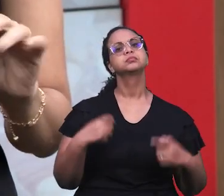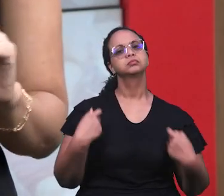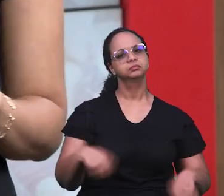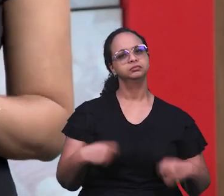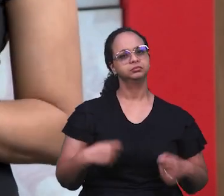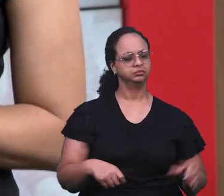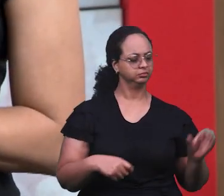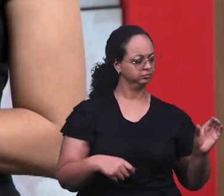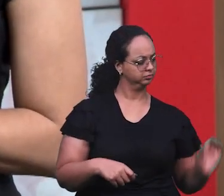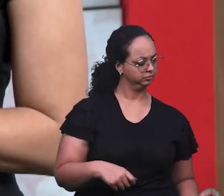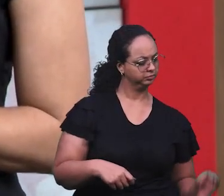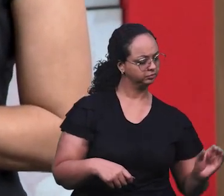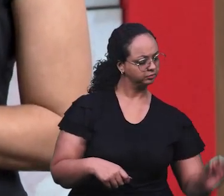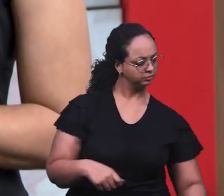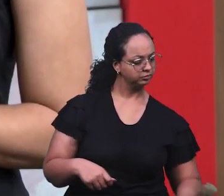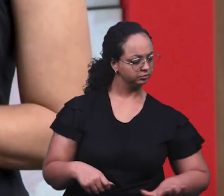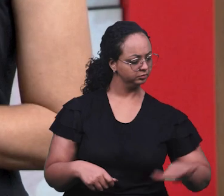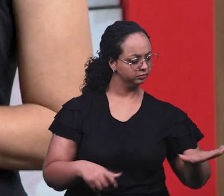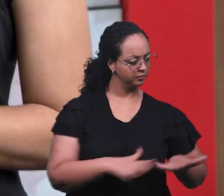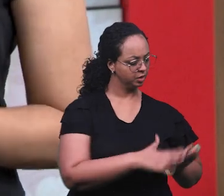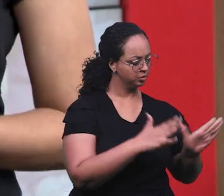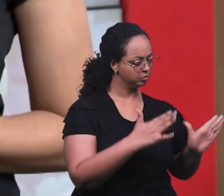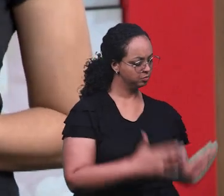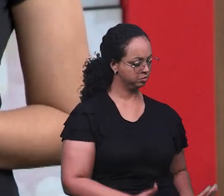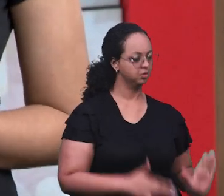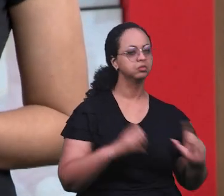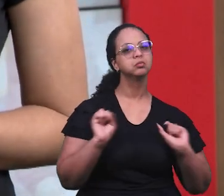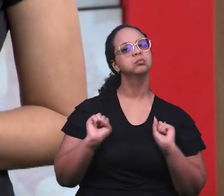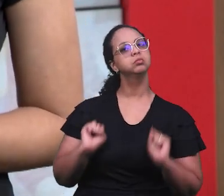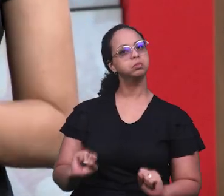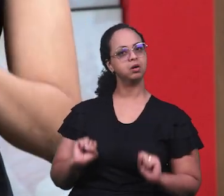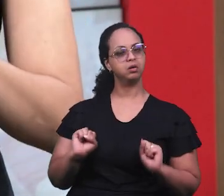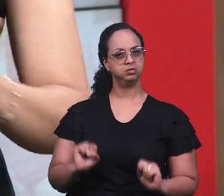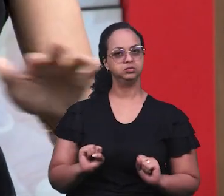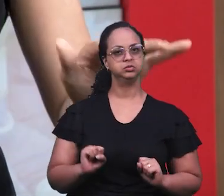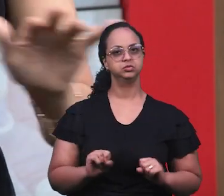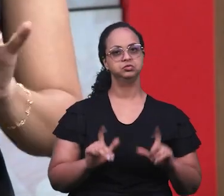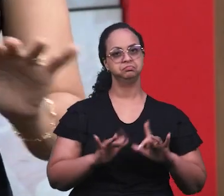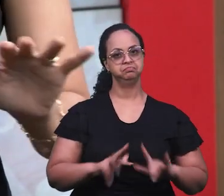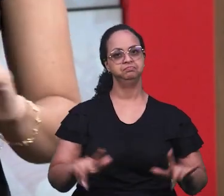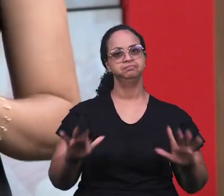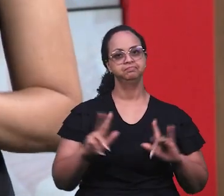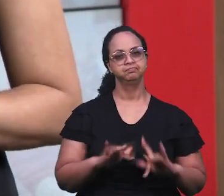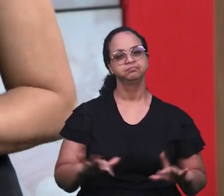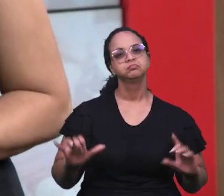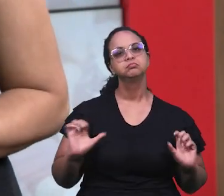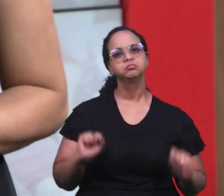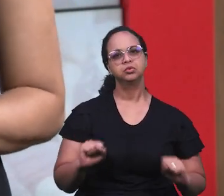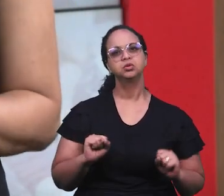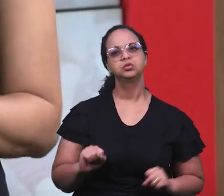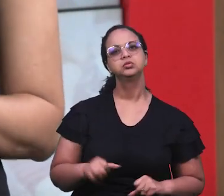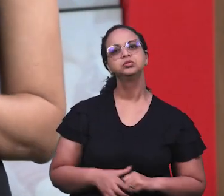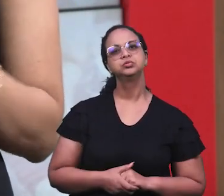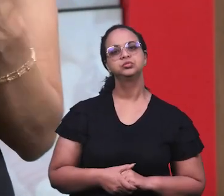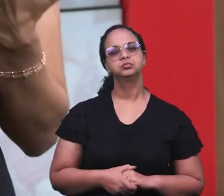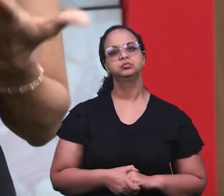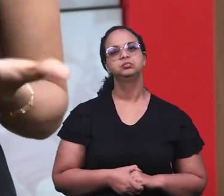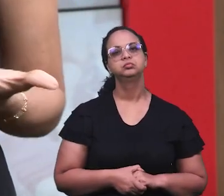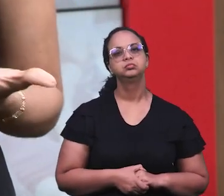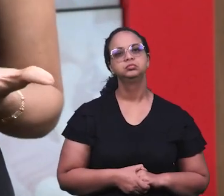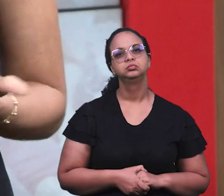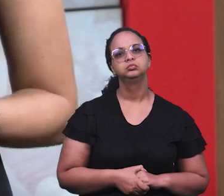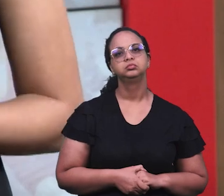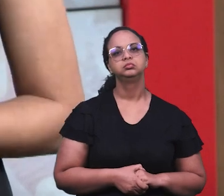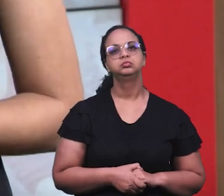solar, ele coloca o cálice e o pão ali sobre o banco e sola. E depois ele pega e ceia